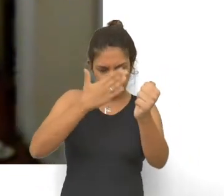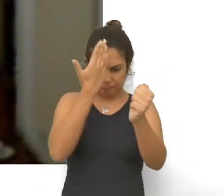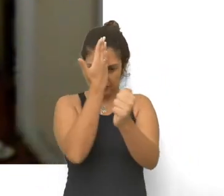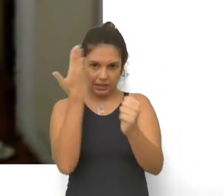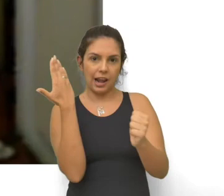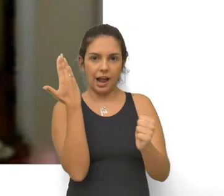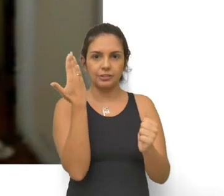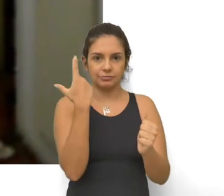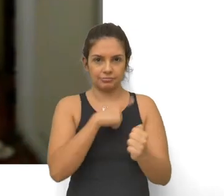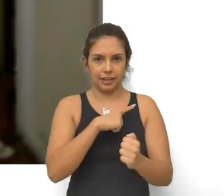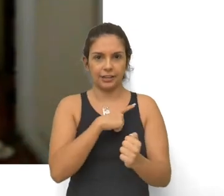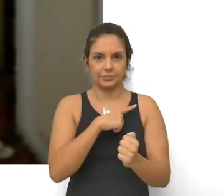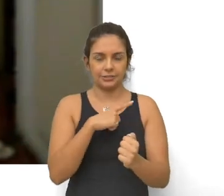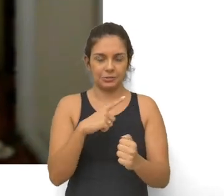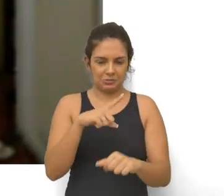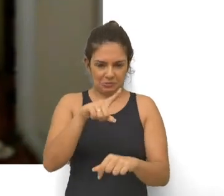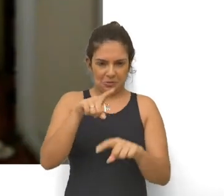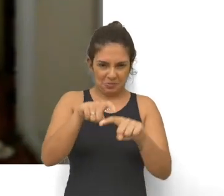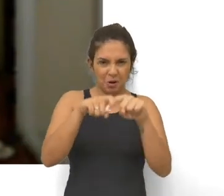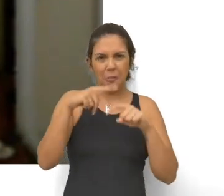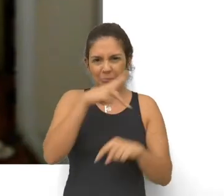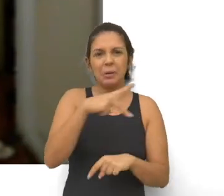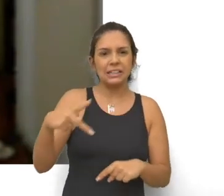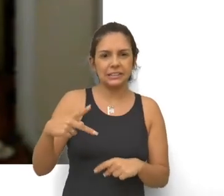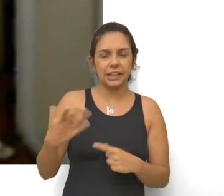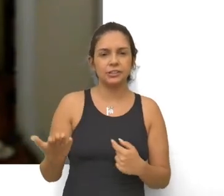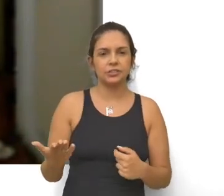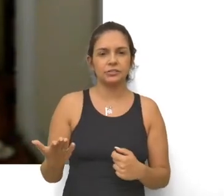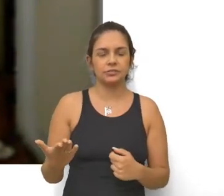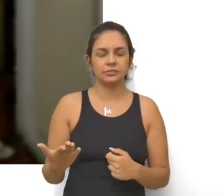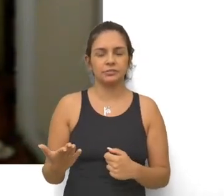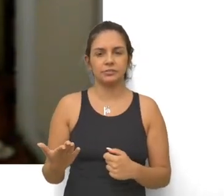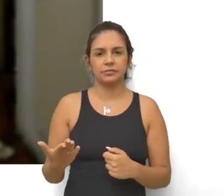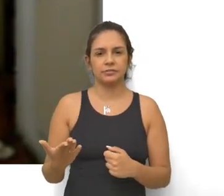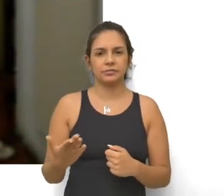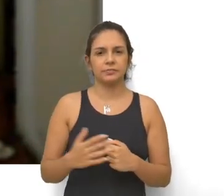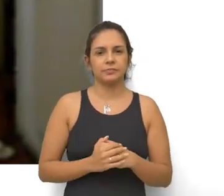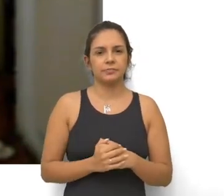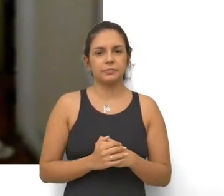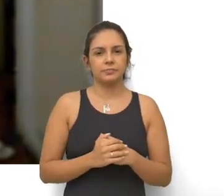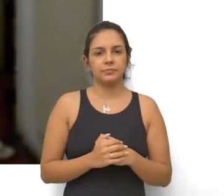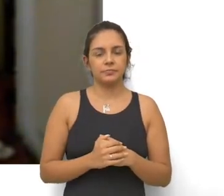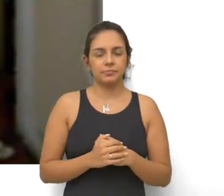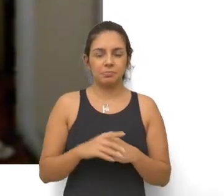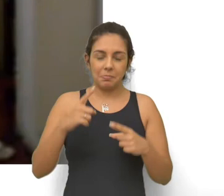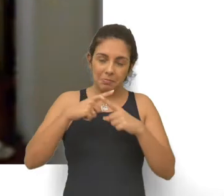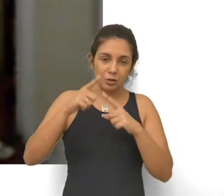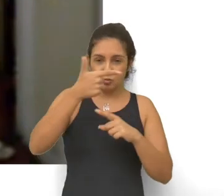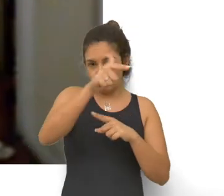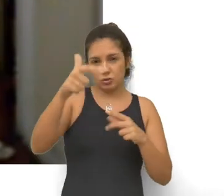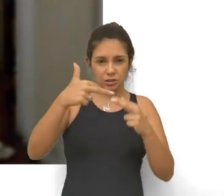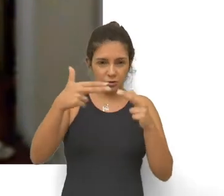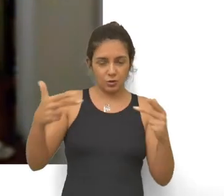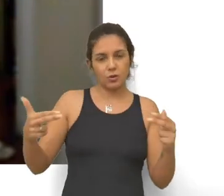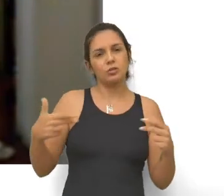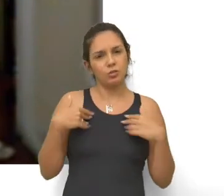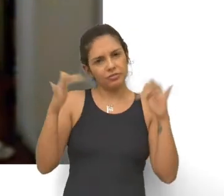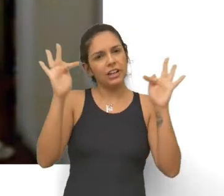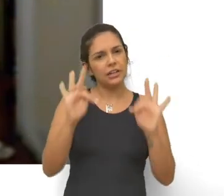gente tentar fingir, fazer jogo do contente. Mas de resto,